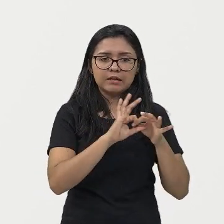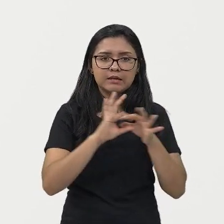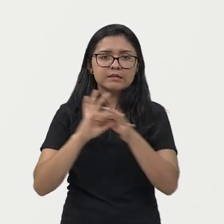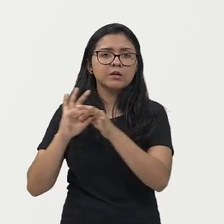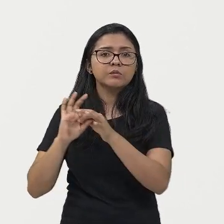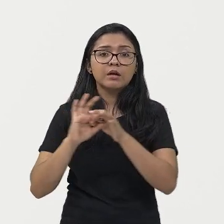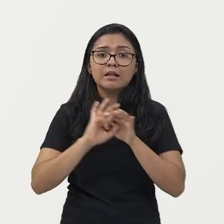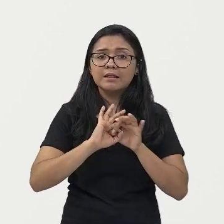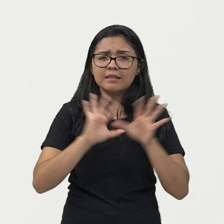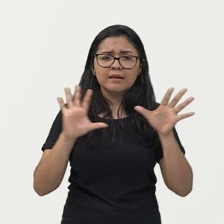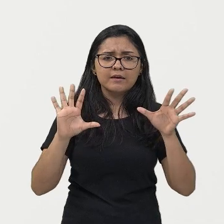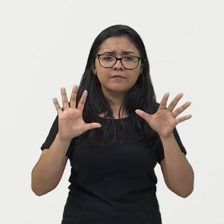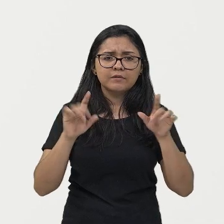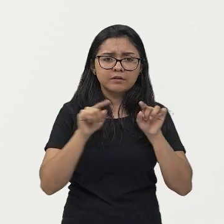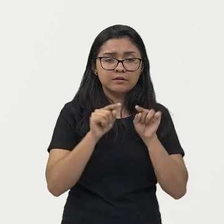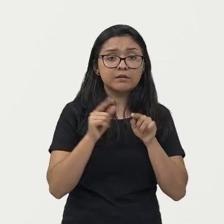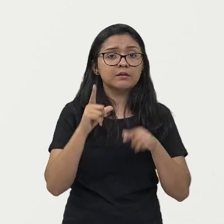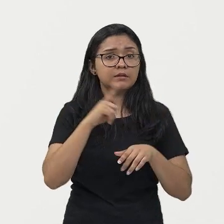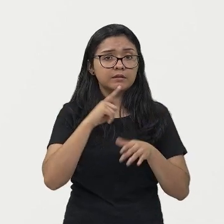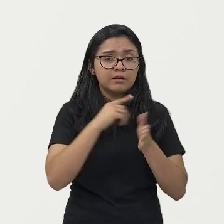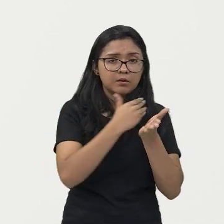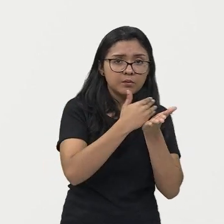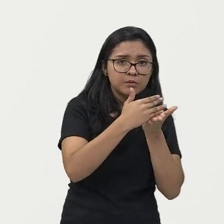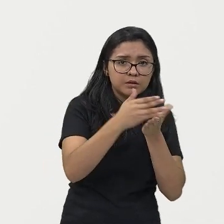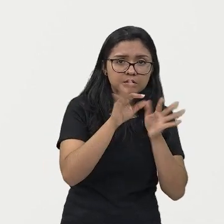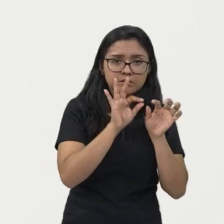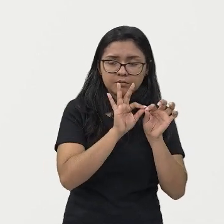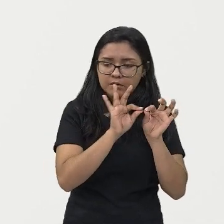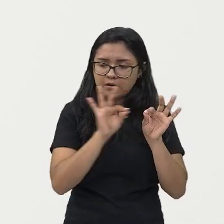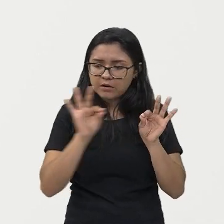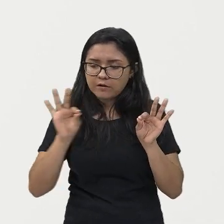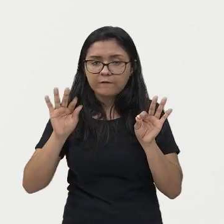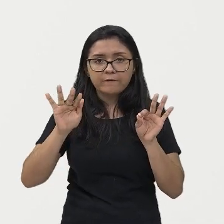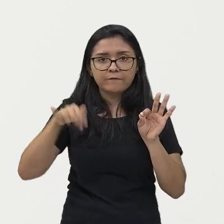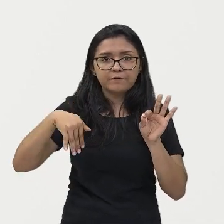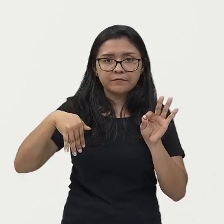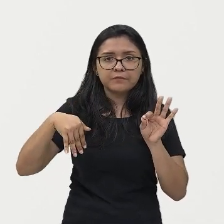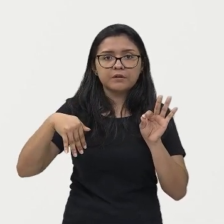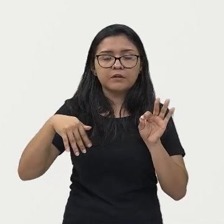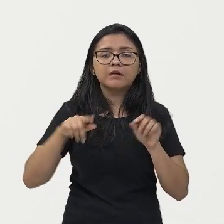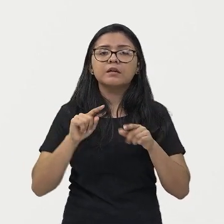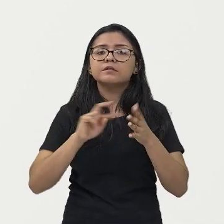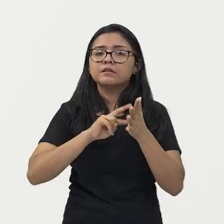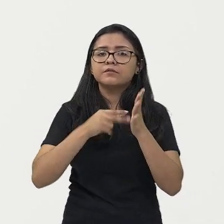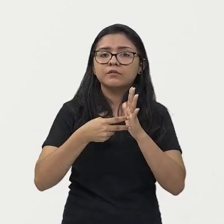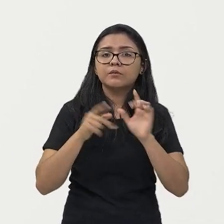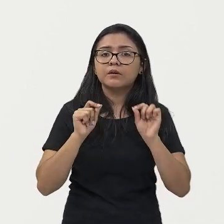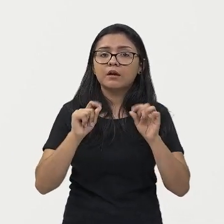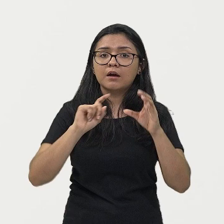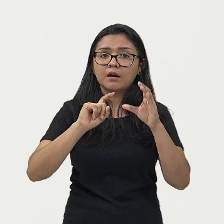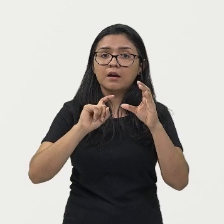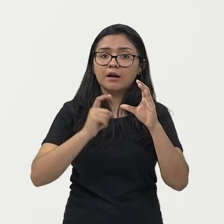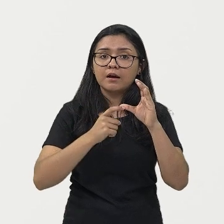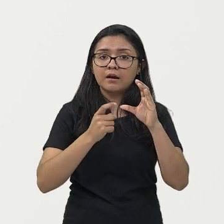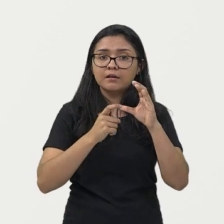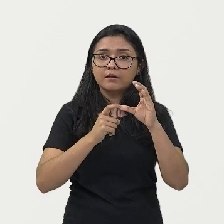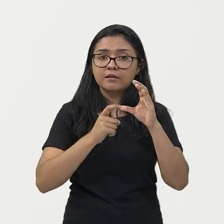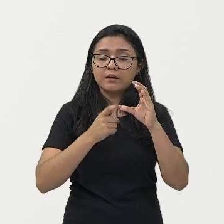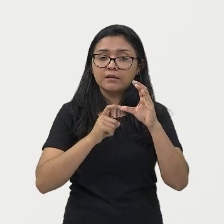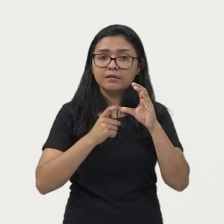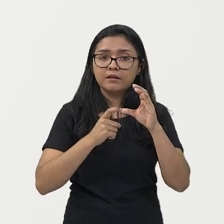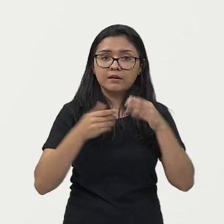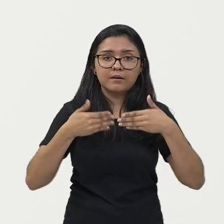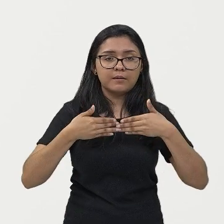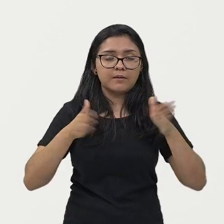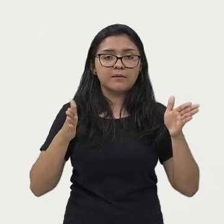livres, né? Tem início, tem fim. Elas não estão formando um ciclo. É uma cadeia aberta,